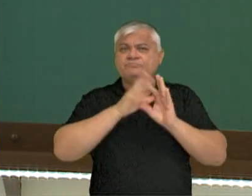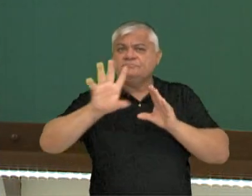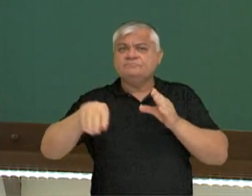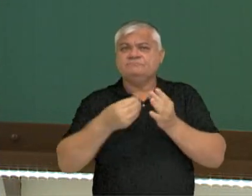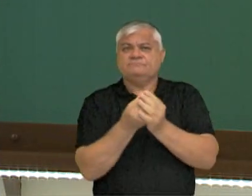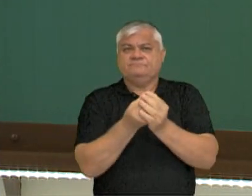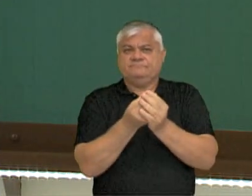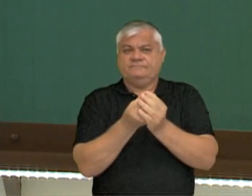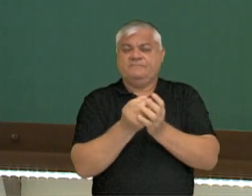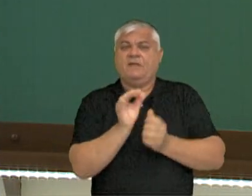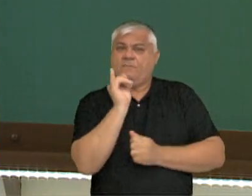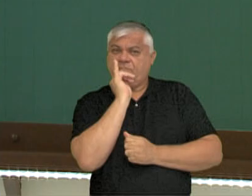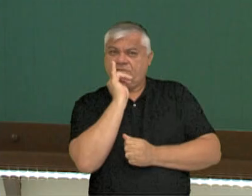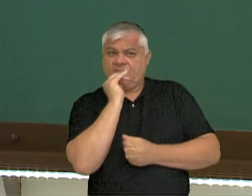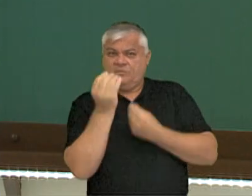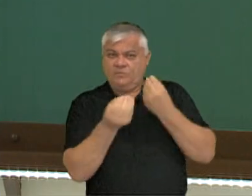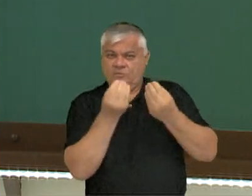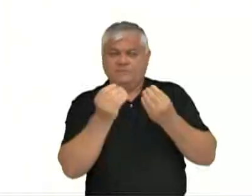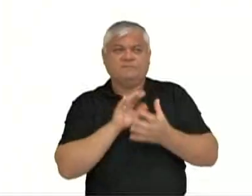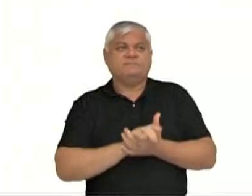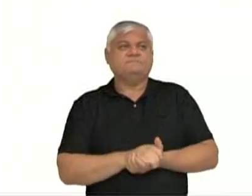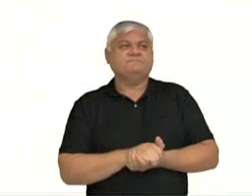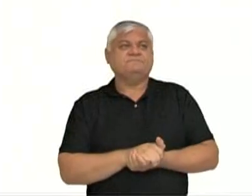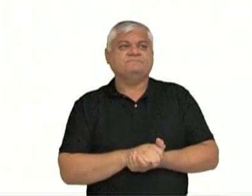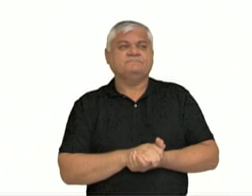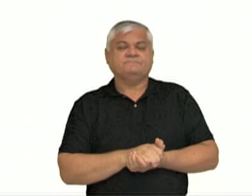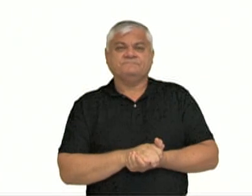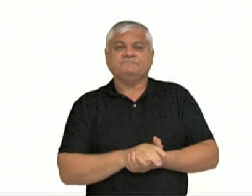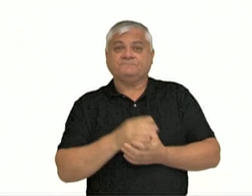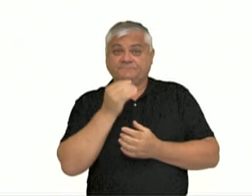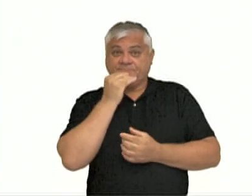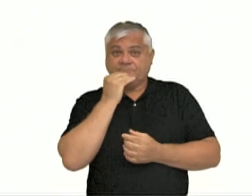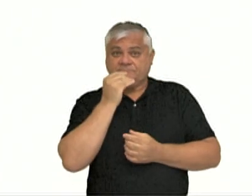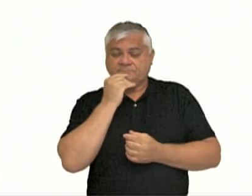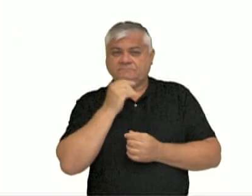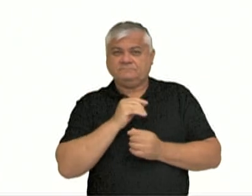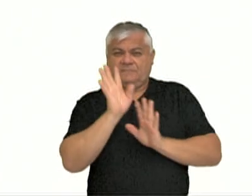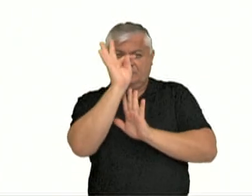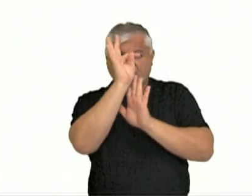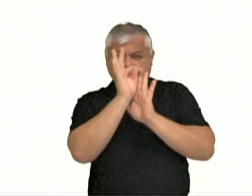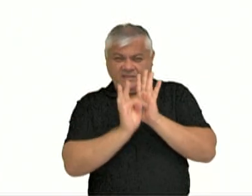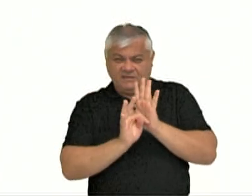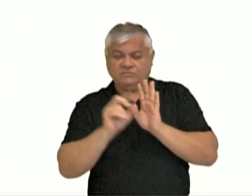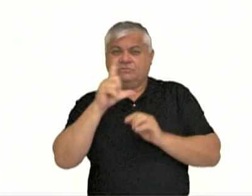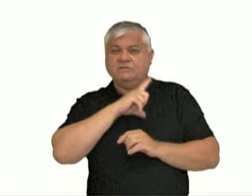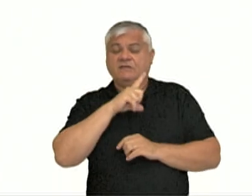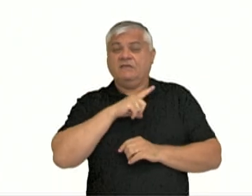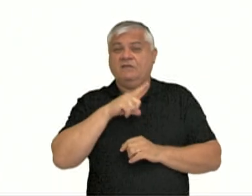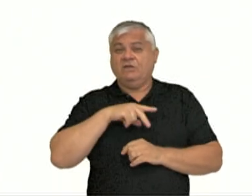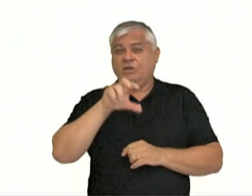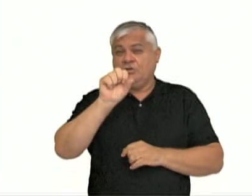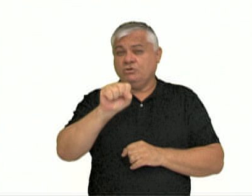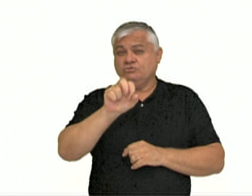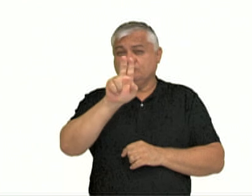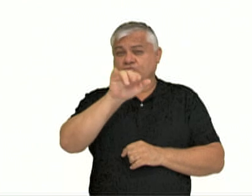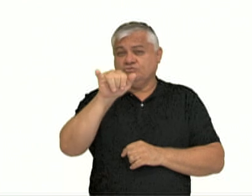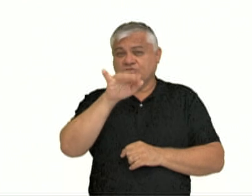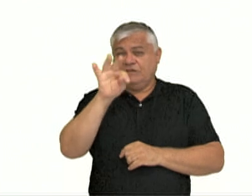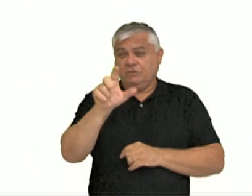principal. Vamos olhar no detalhe. As orações que exercem a função de sujeito são